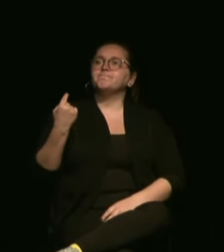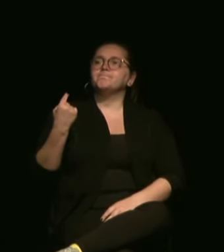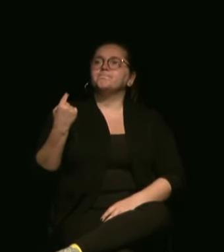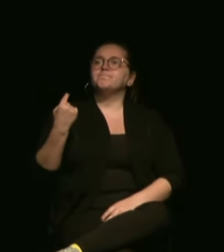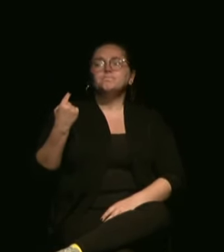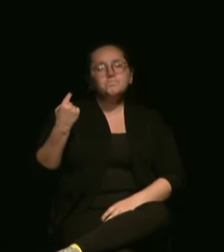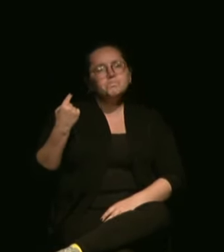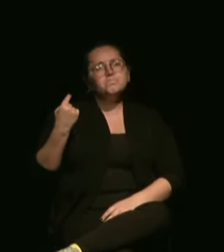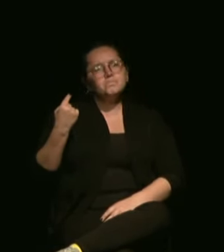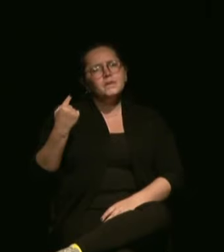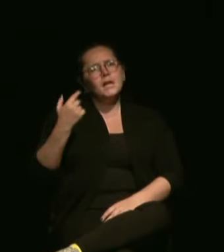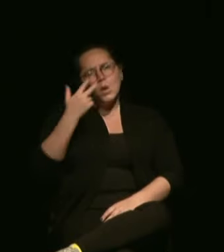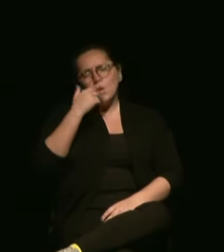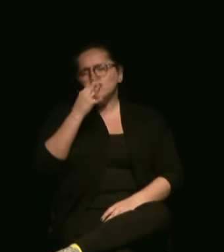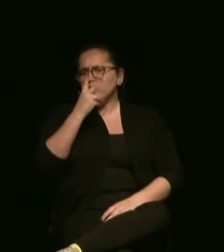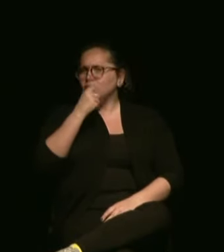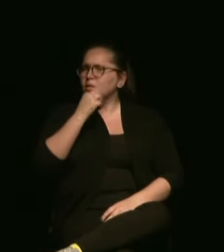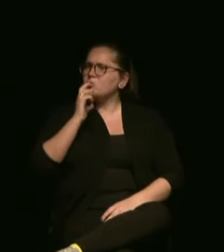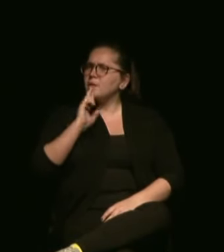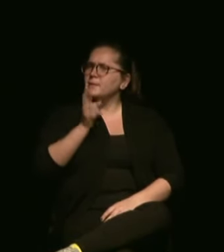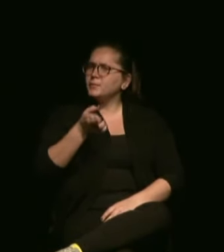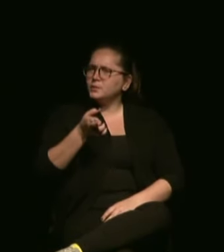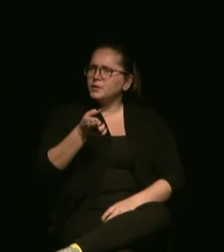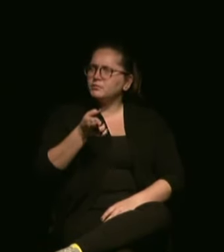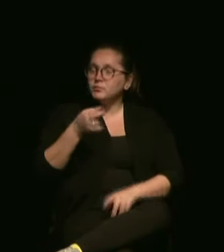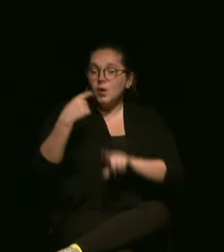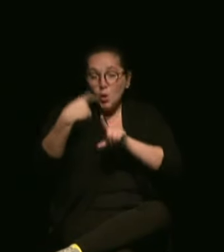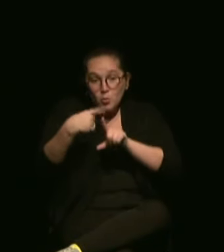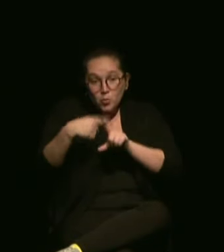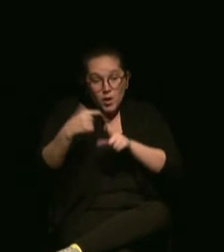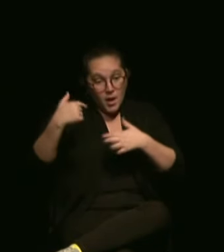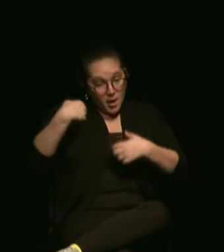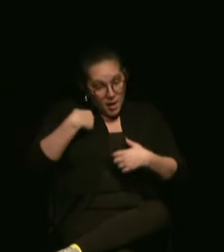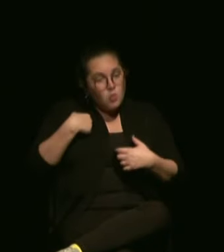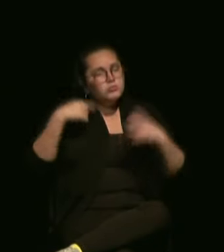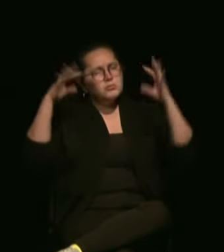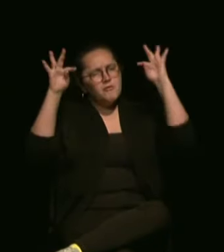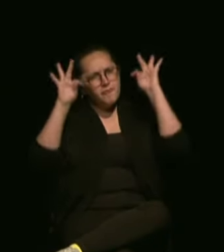que dói muito para me responder. Porque, numa parte, eu sou feliz.